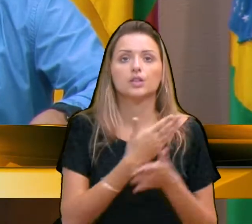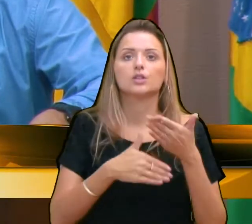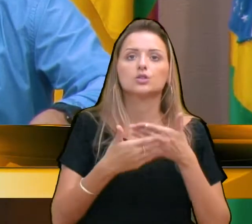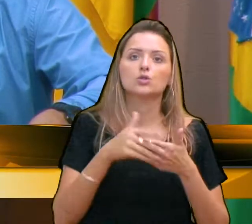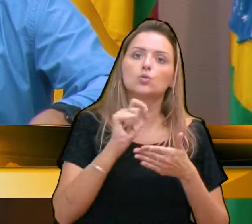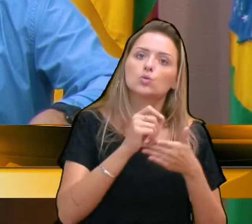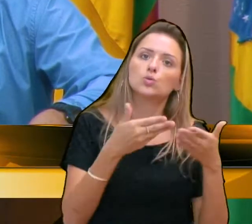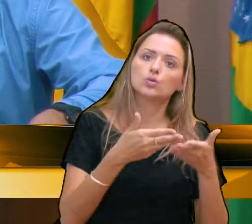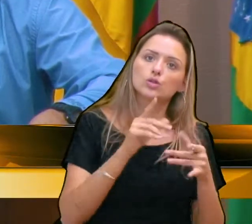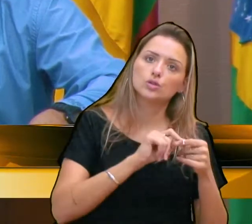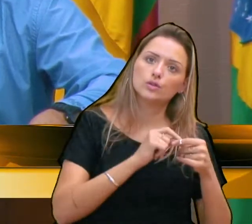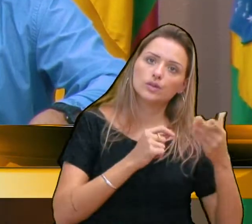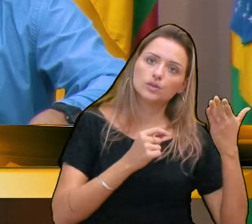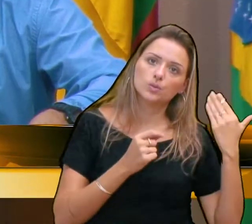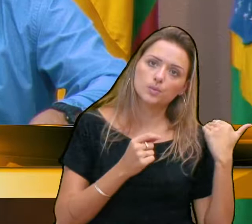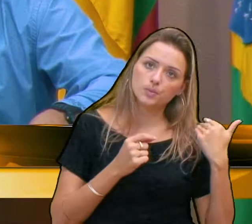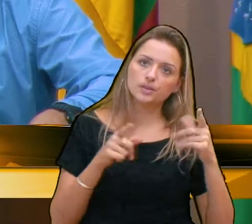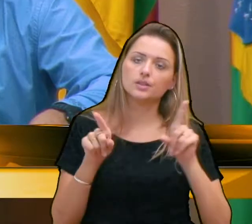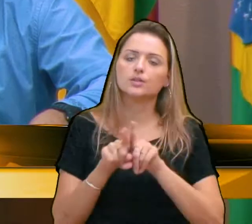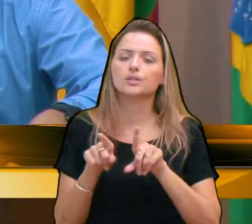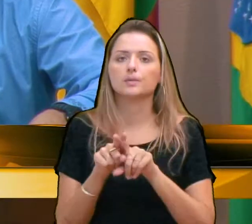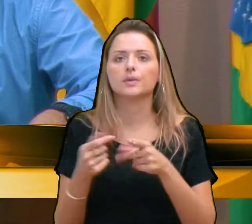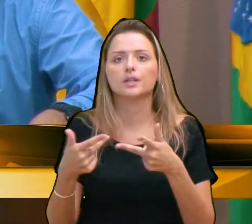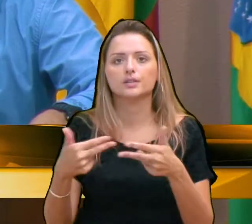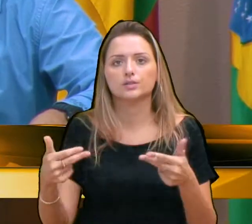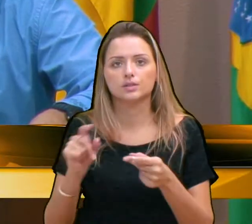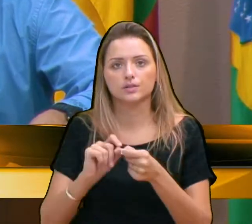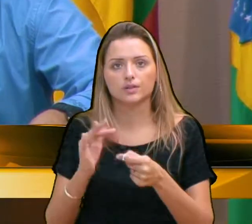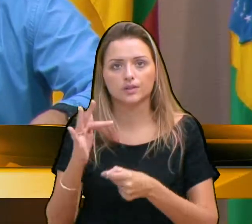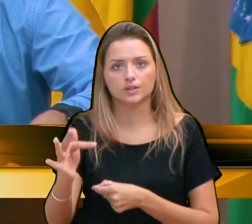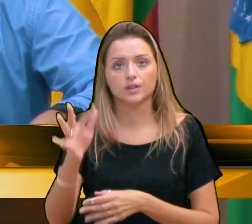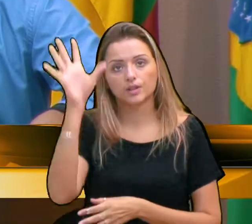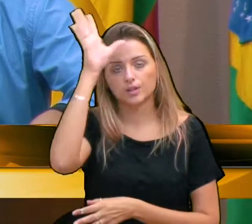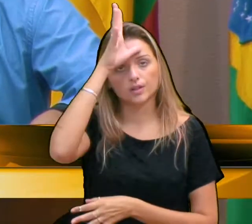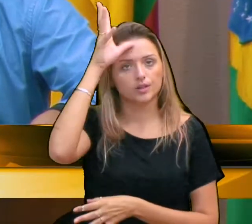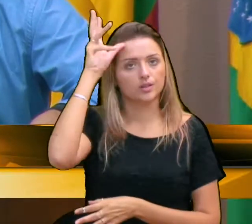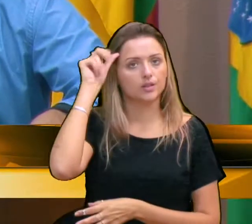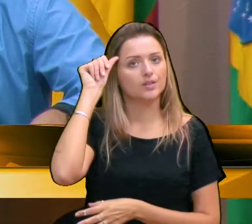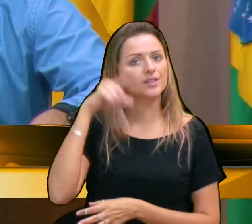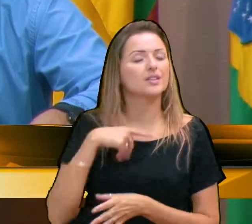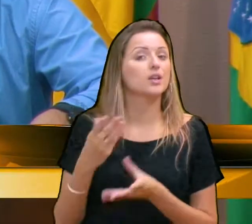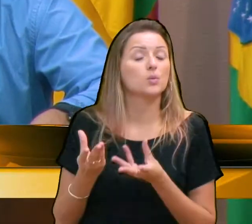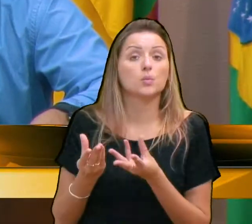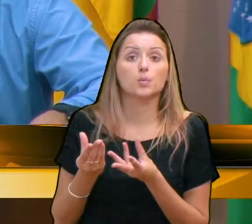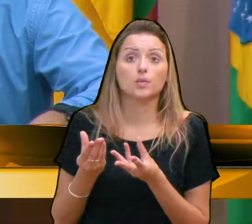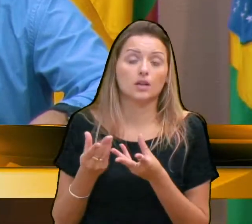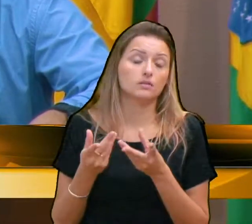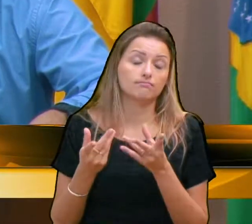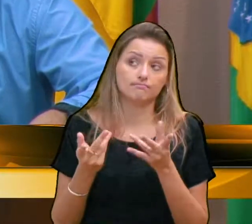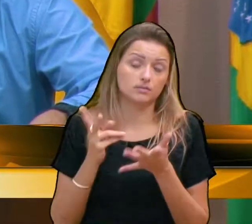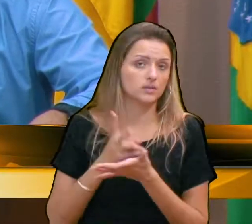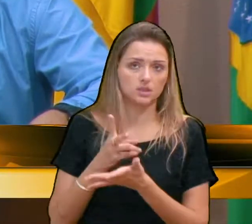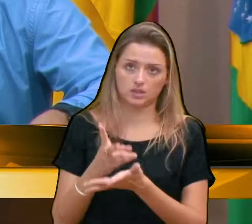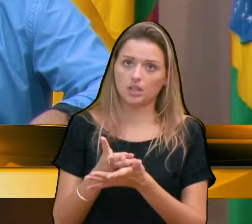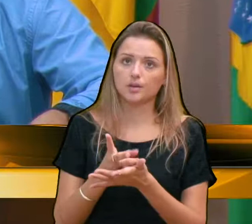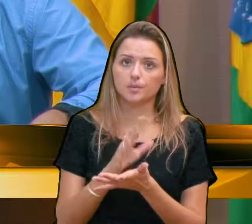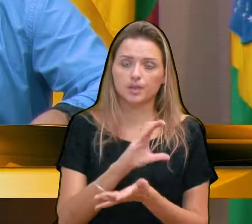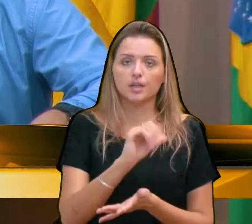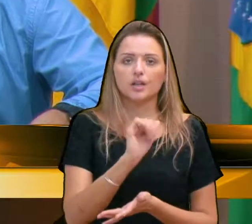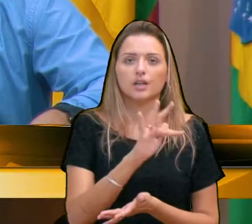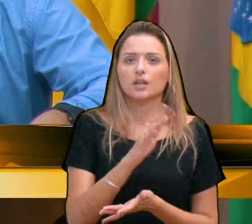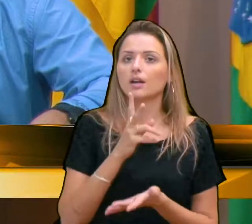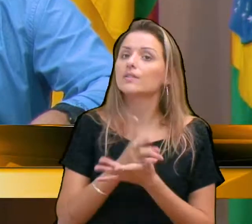foi feito e daquilo que vai ser feito. E o nosso município tem muita credibilidade, porque sempre que vem